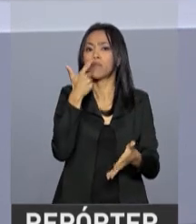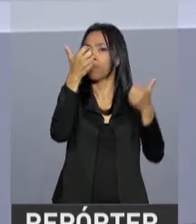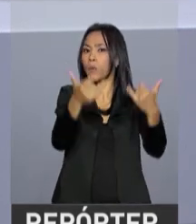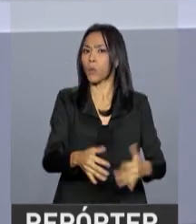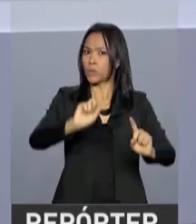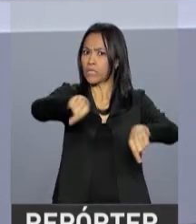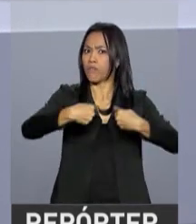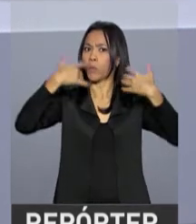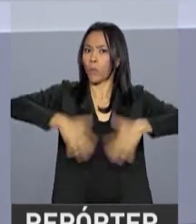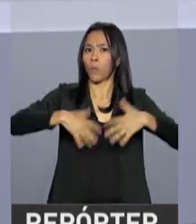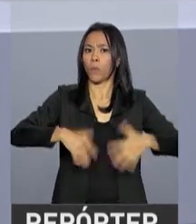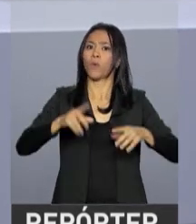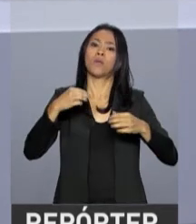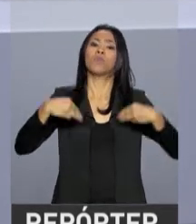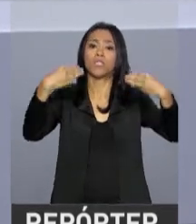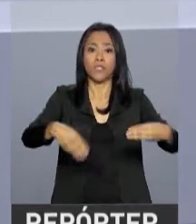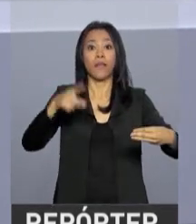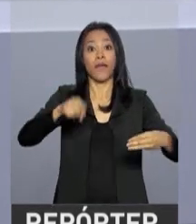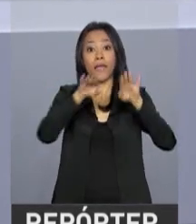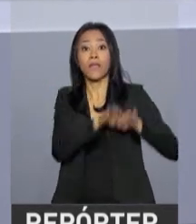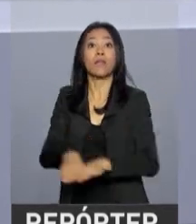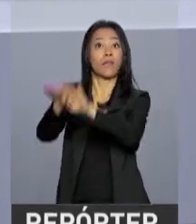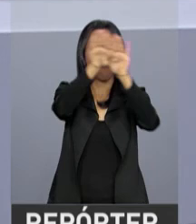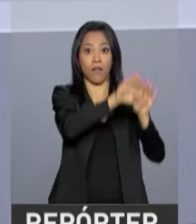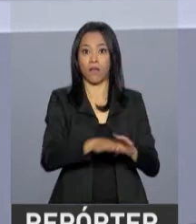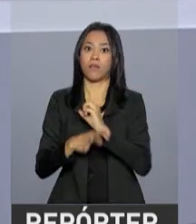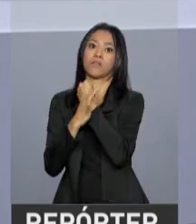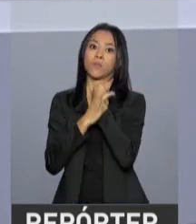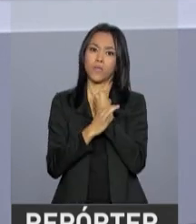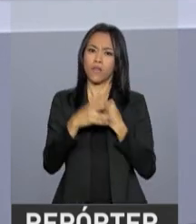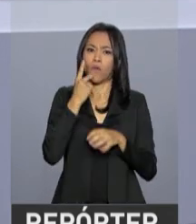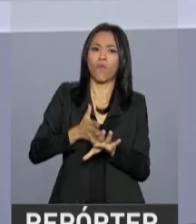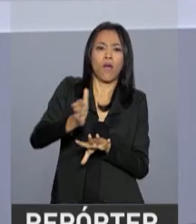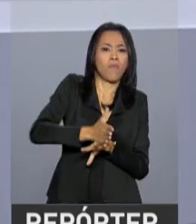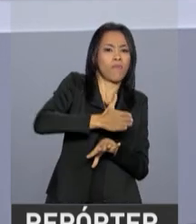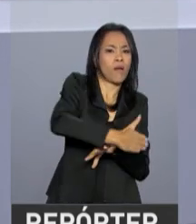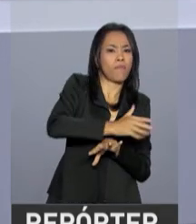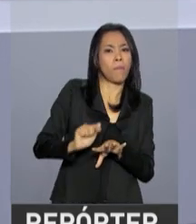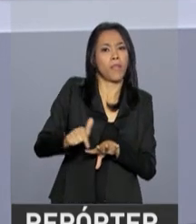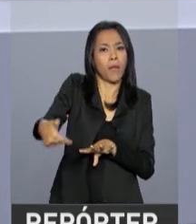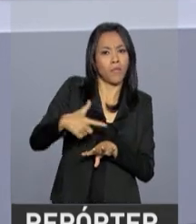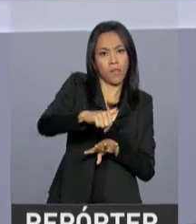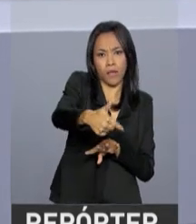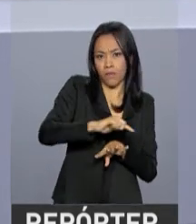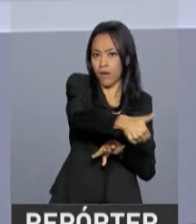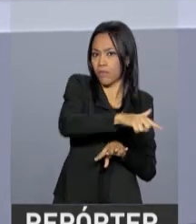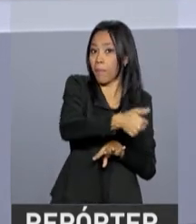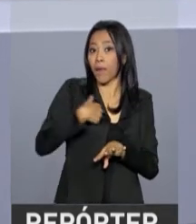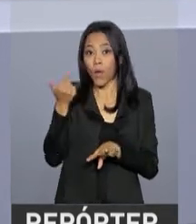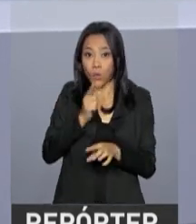pasta é a universalização do direito à segurança além disso citou grandes linhas de atuação para que essa meta possa ser alcançada